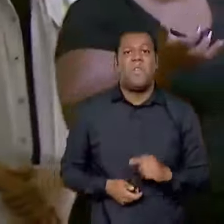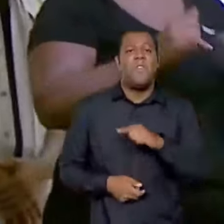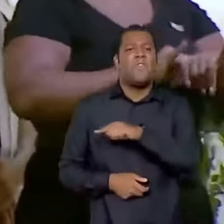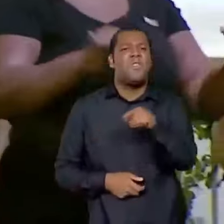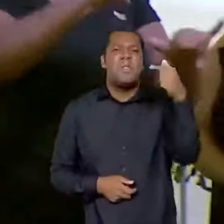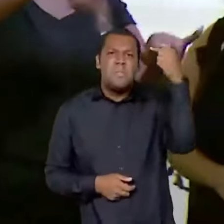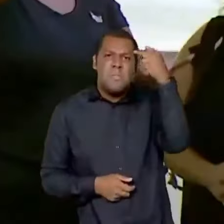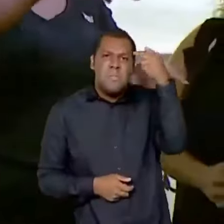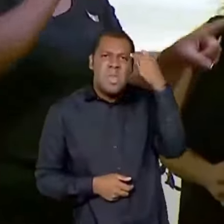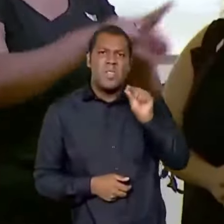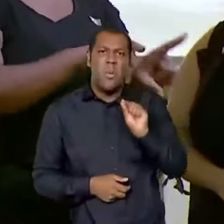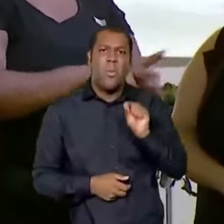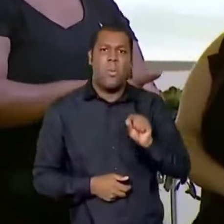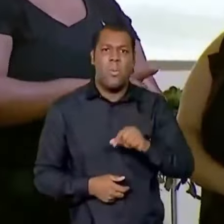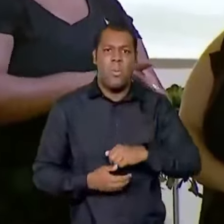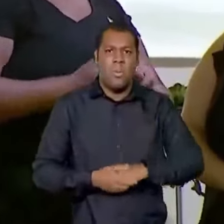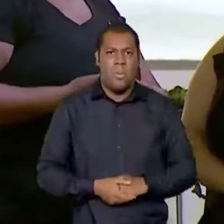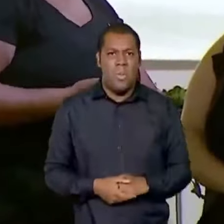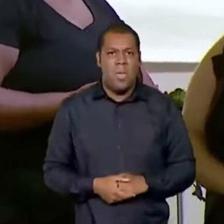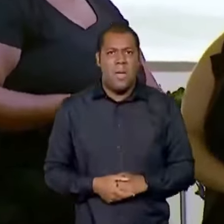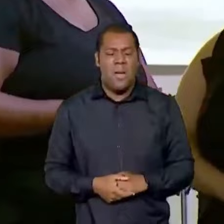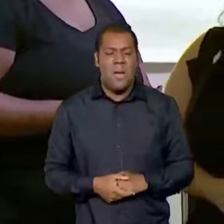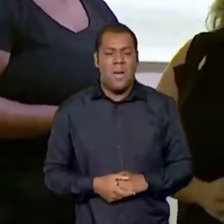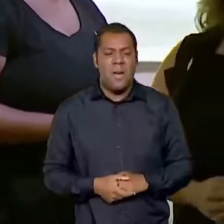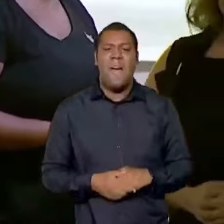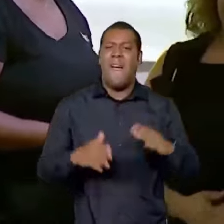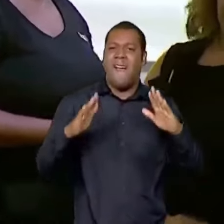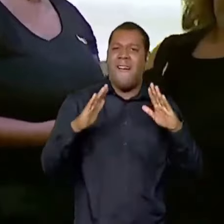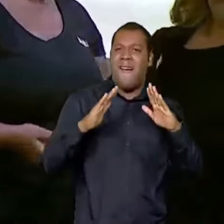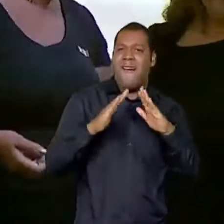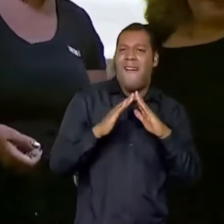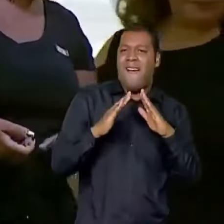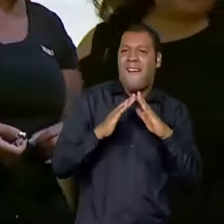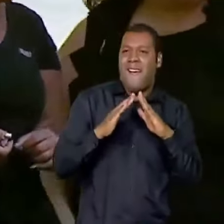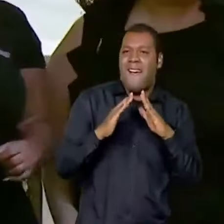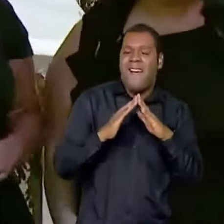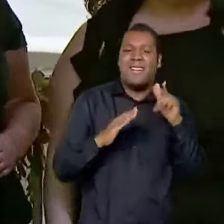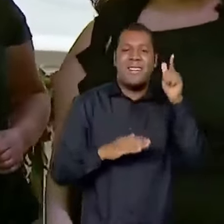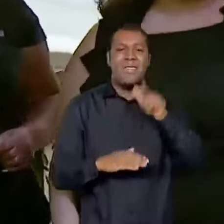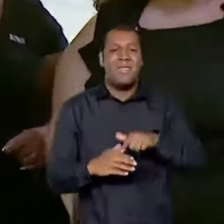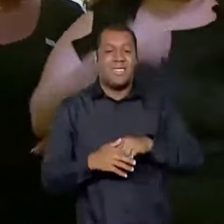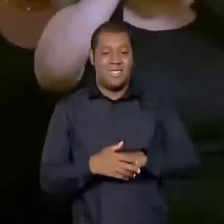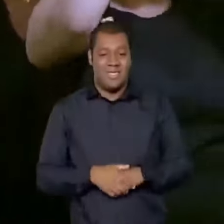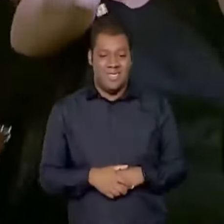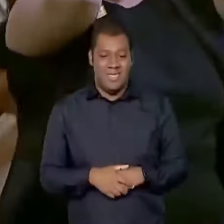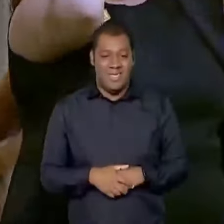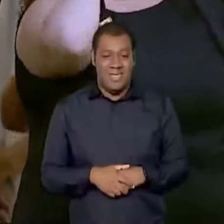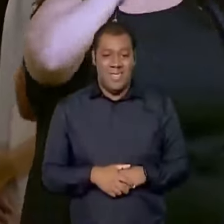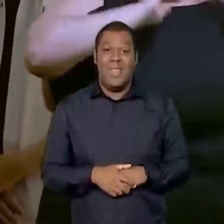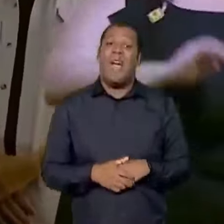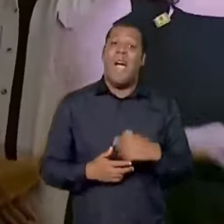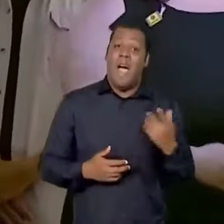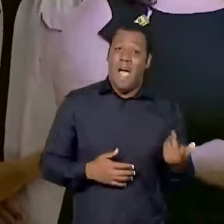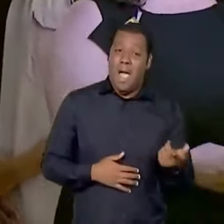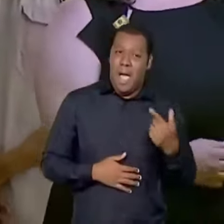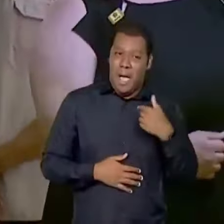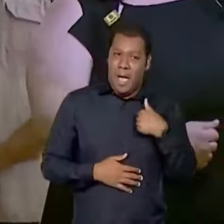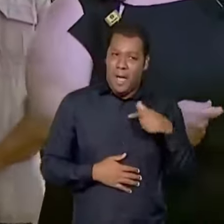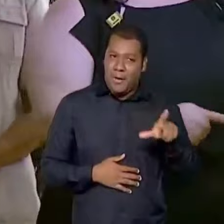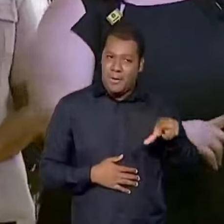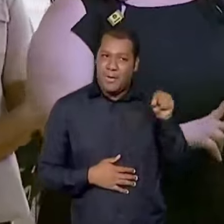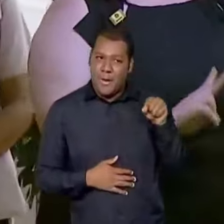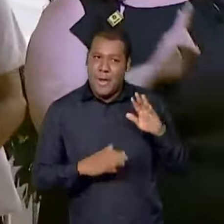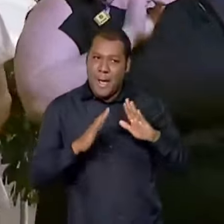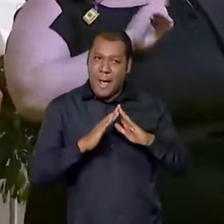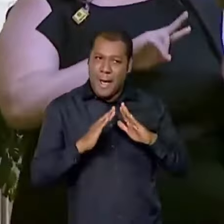numa coisa, o que é ter uma casinha. Quando eu voltar aqui, nós vamos sortear uma casa e eu vou ver quem